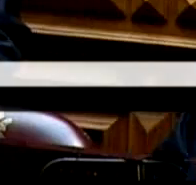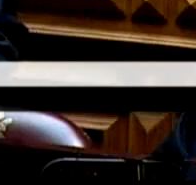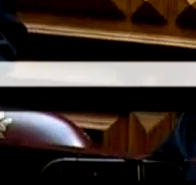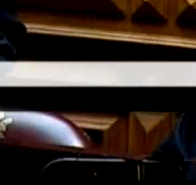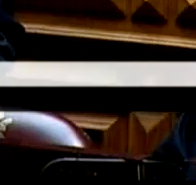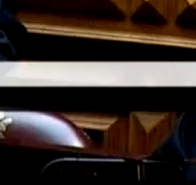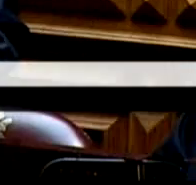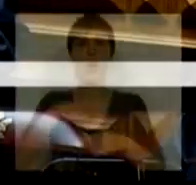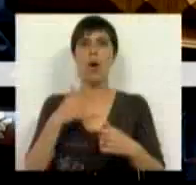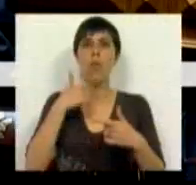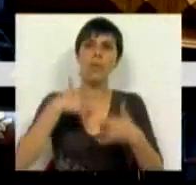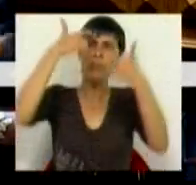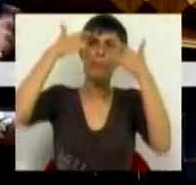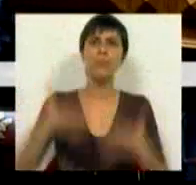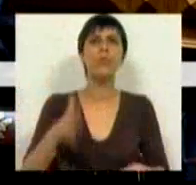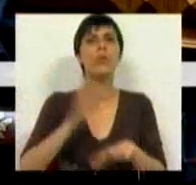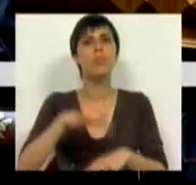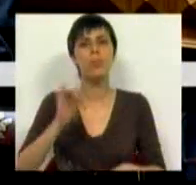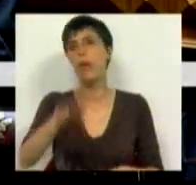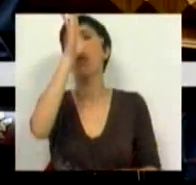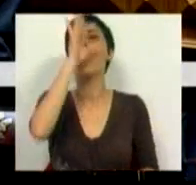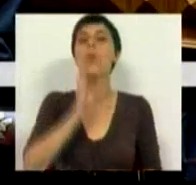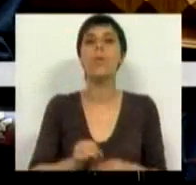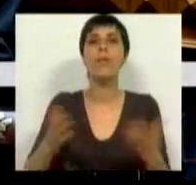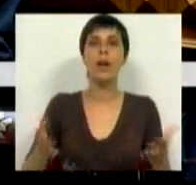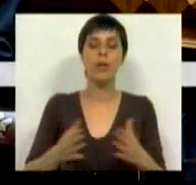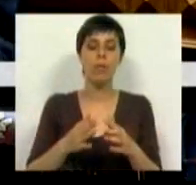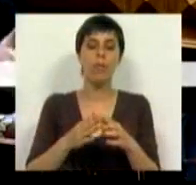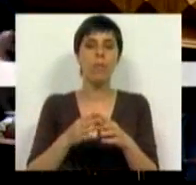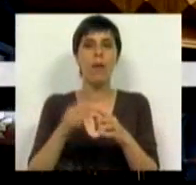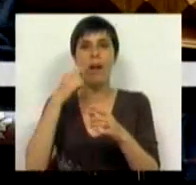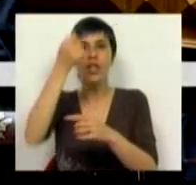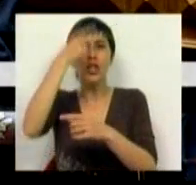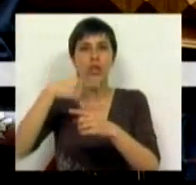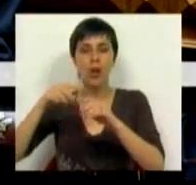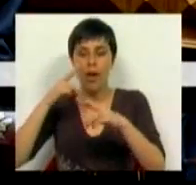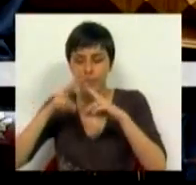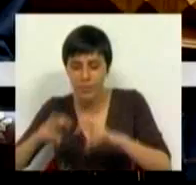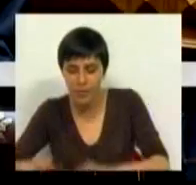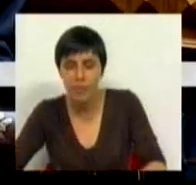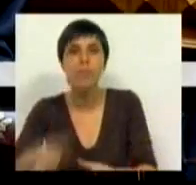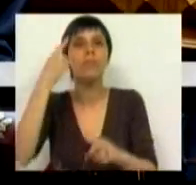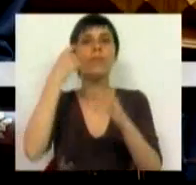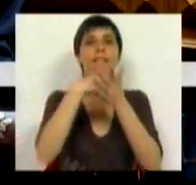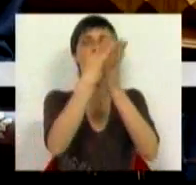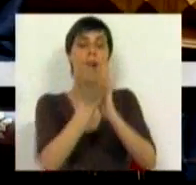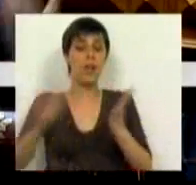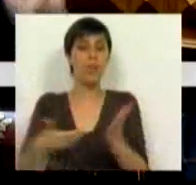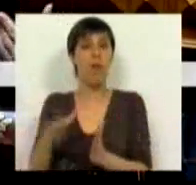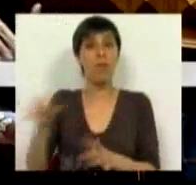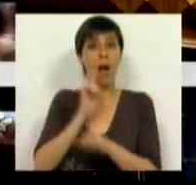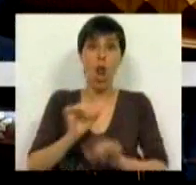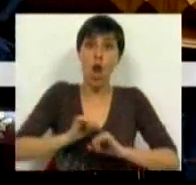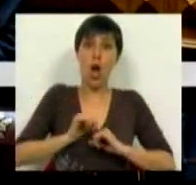muito surpreendidos por ter, pelo Governo, ter ido ao baú da história buscar um conjunto de propostas,